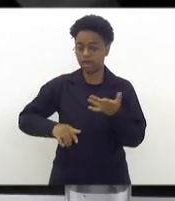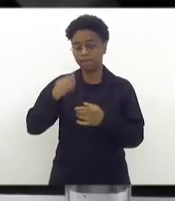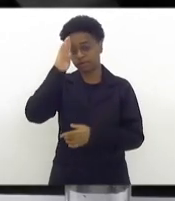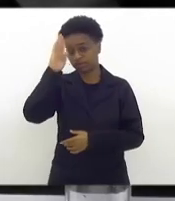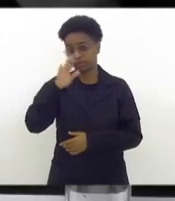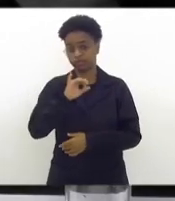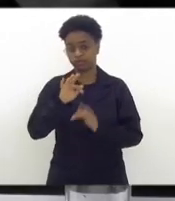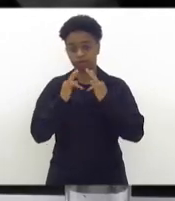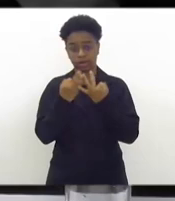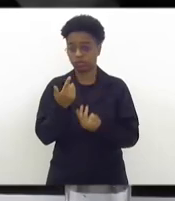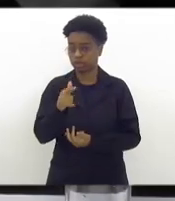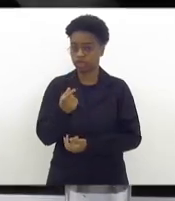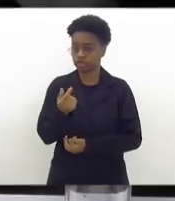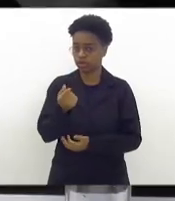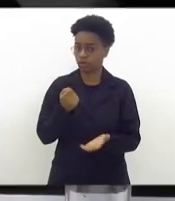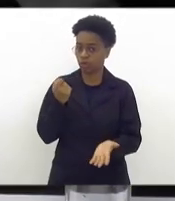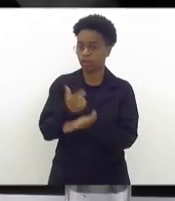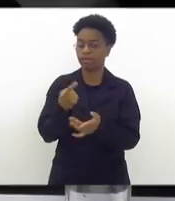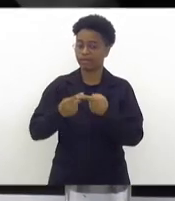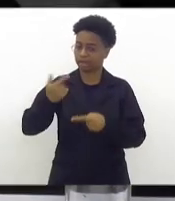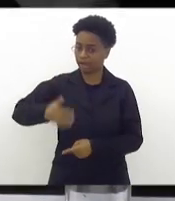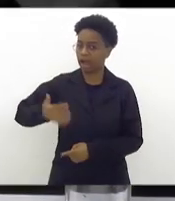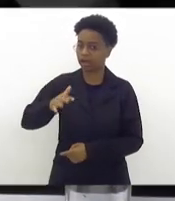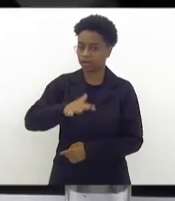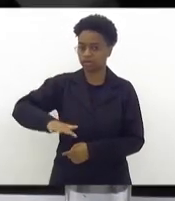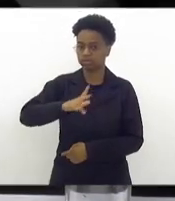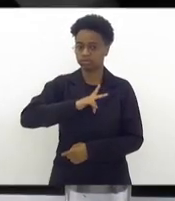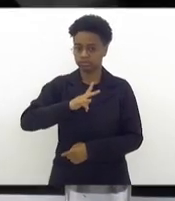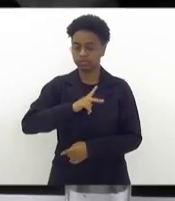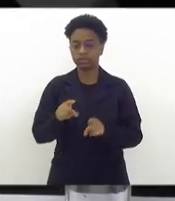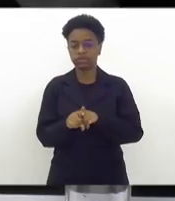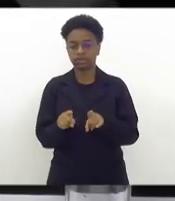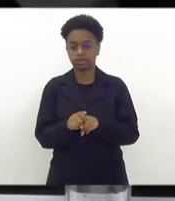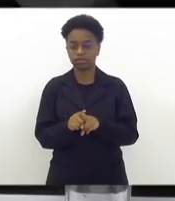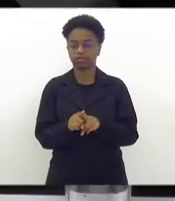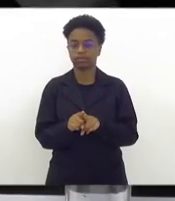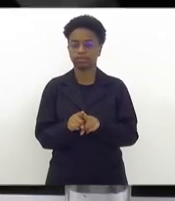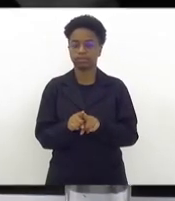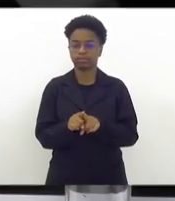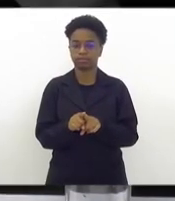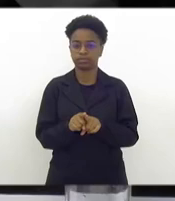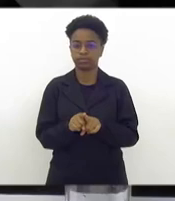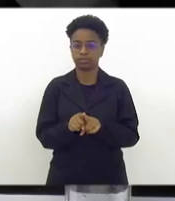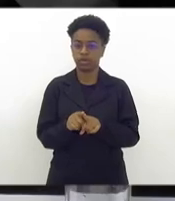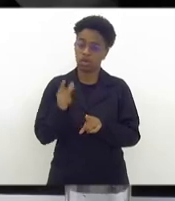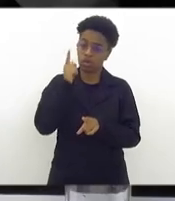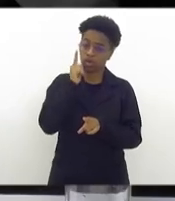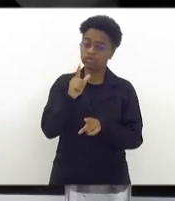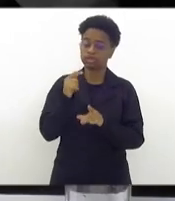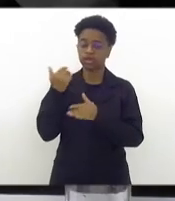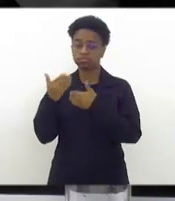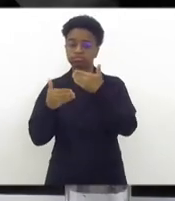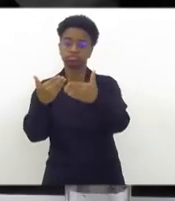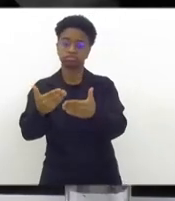condições de adquirir esse medicamento, porque ele é caro no setor privado, e, de alguma forma, consegue, então, avançar,